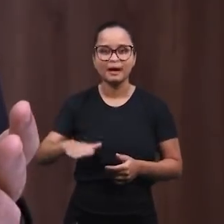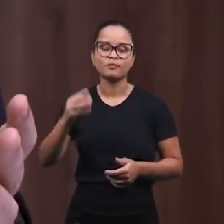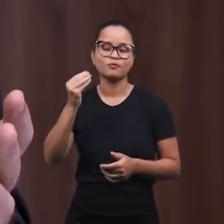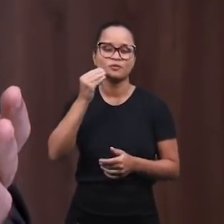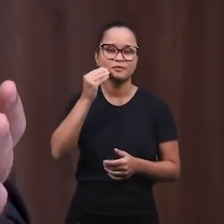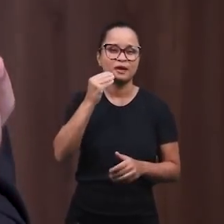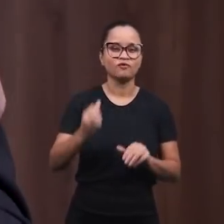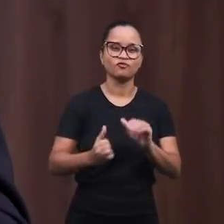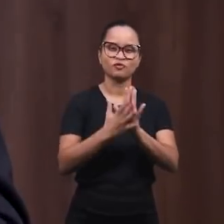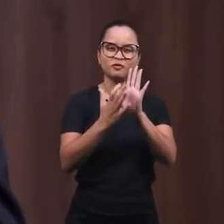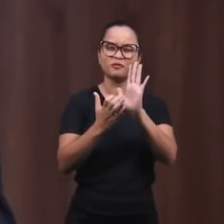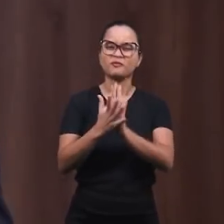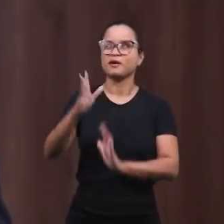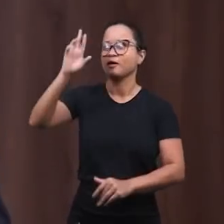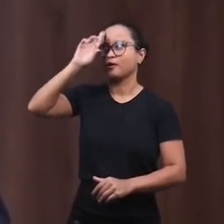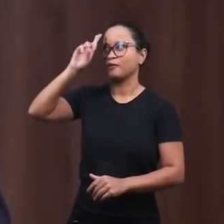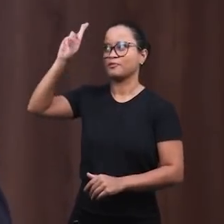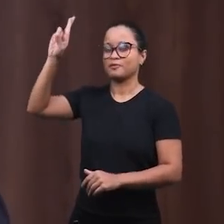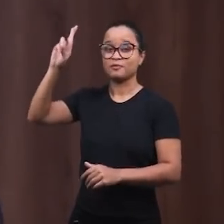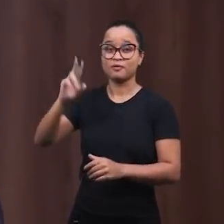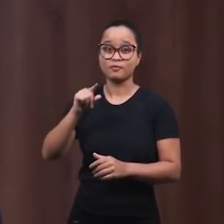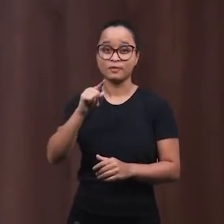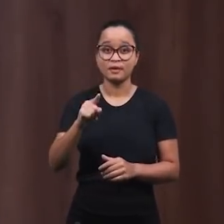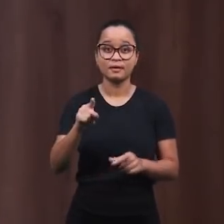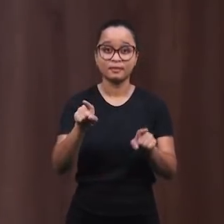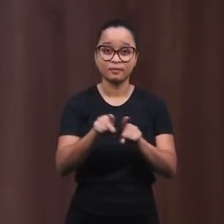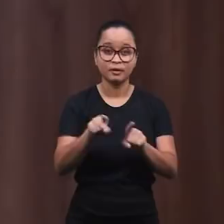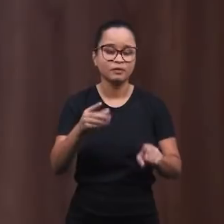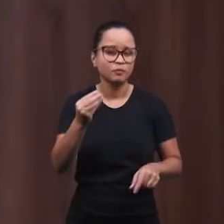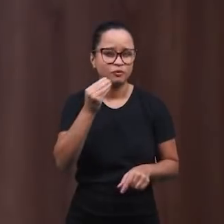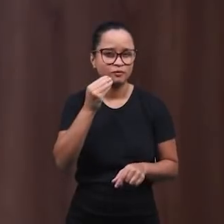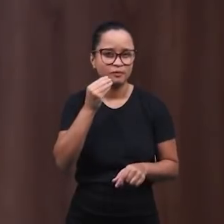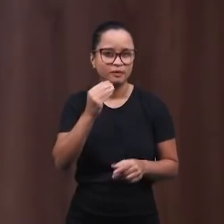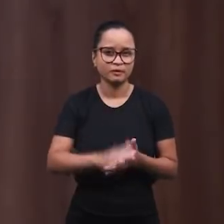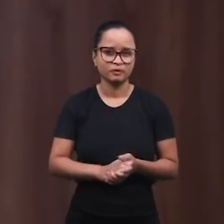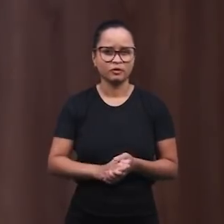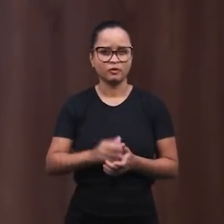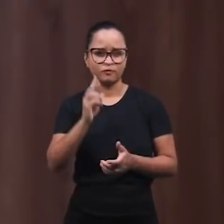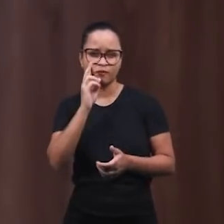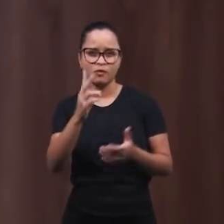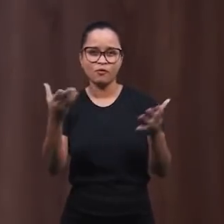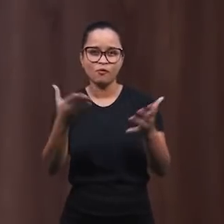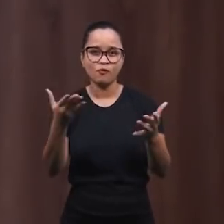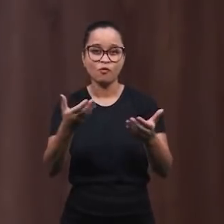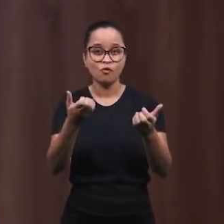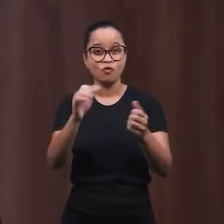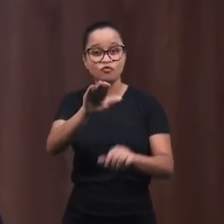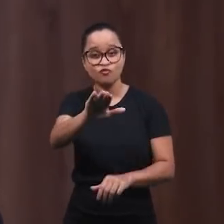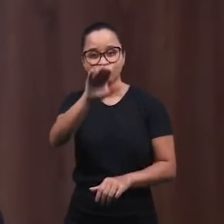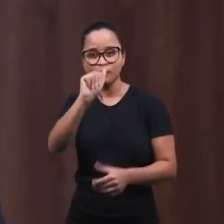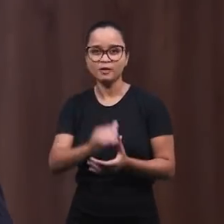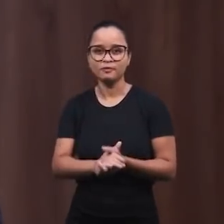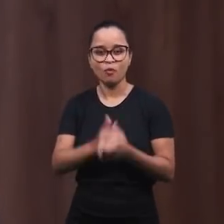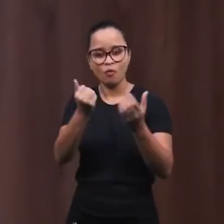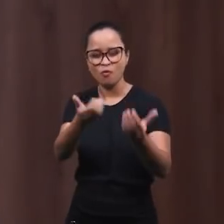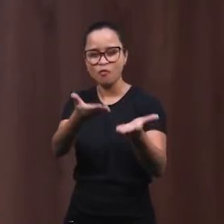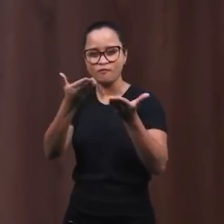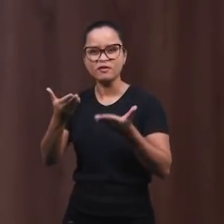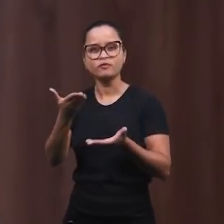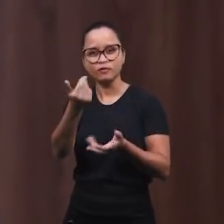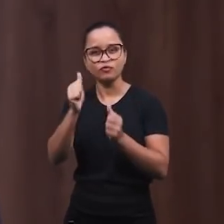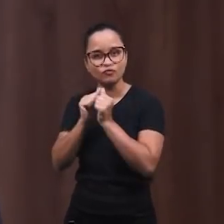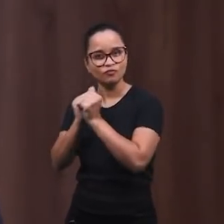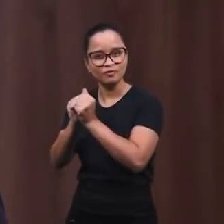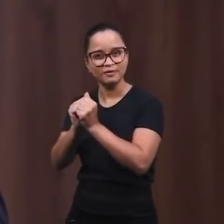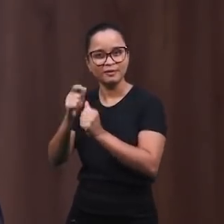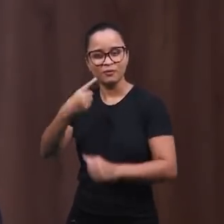cantar louvores ao nome do Senhor. Você tem a oportunidade de ouvir esse chamado, esse convite. Passemos para outra